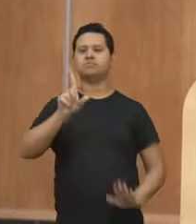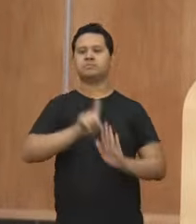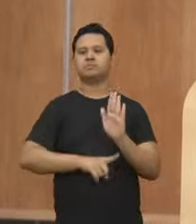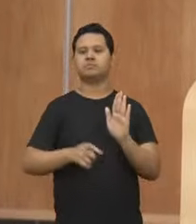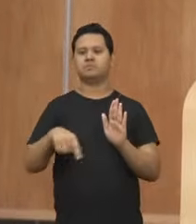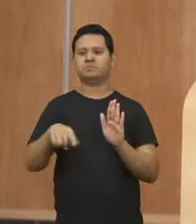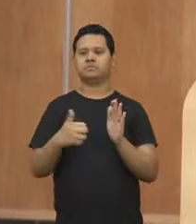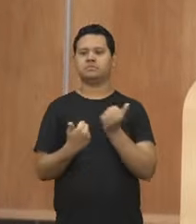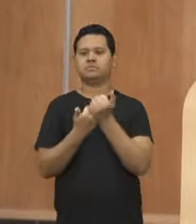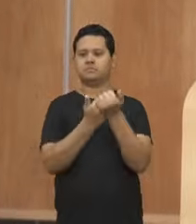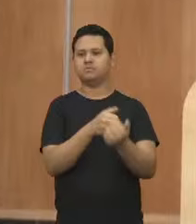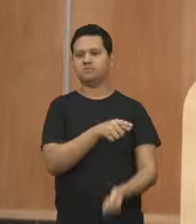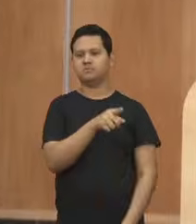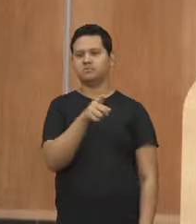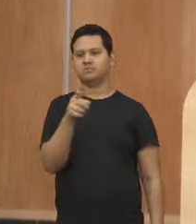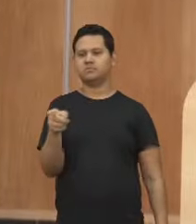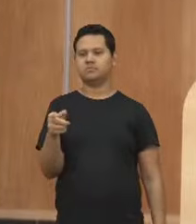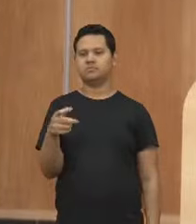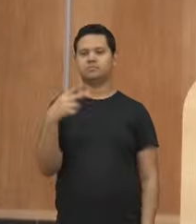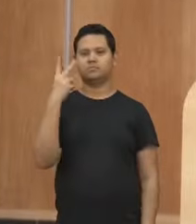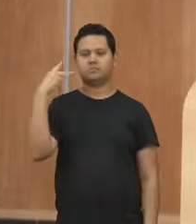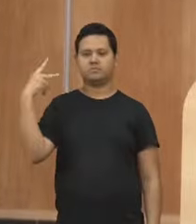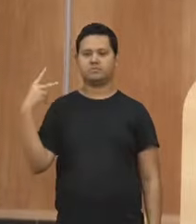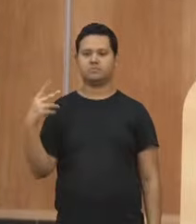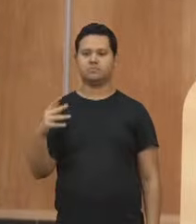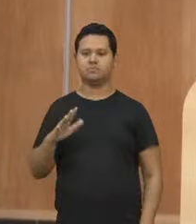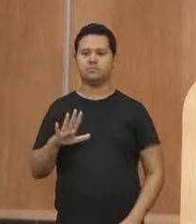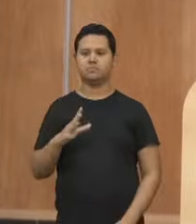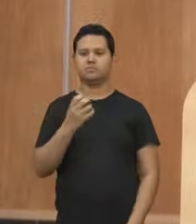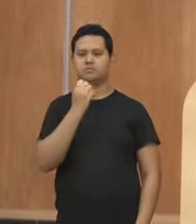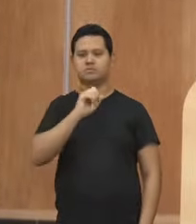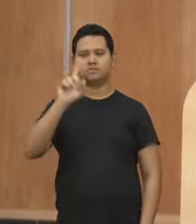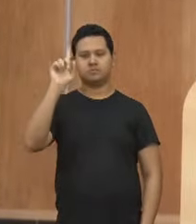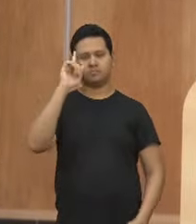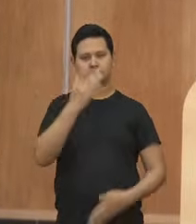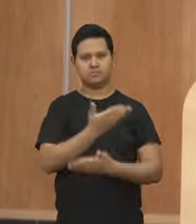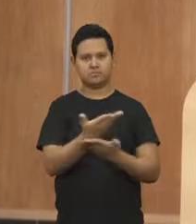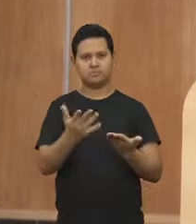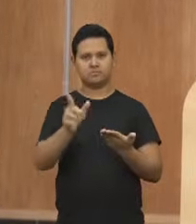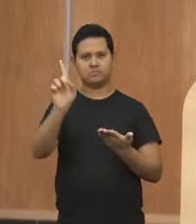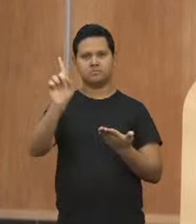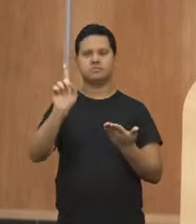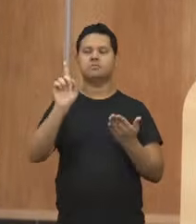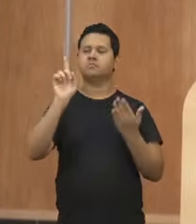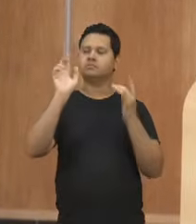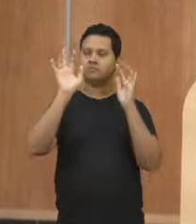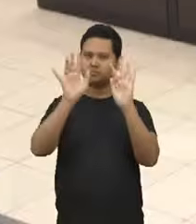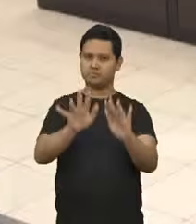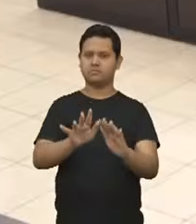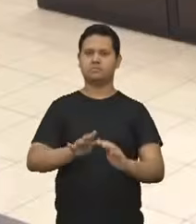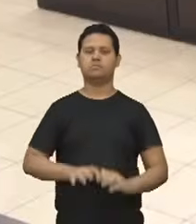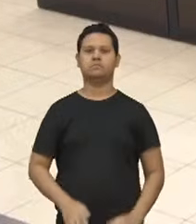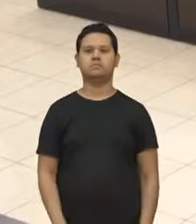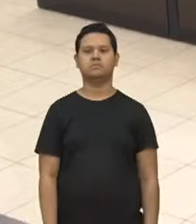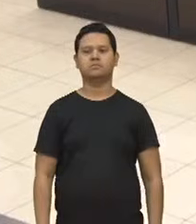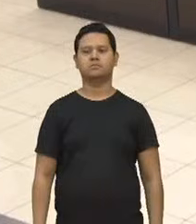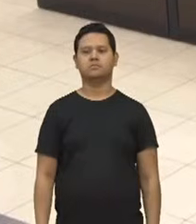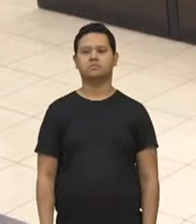e eu conto com o apoio dos senhores vereadores. Um ótimo dia a todos e que Deus nos abençoe.